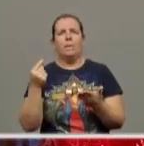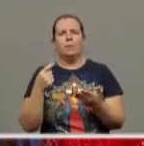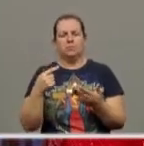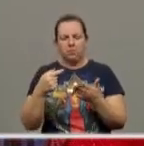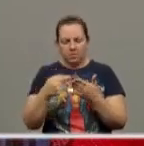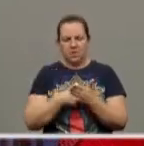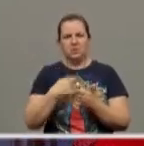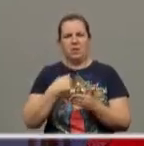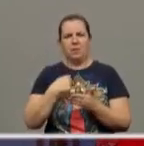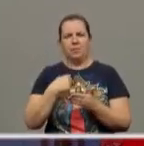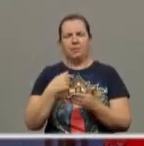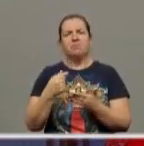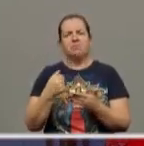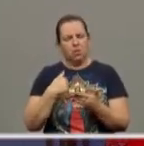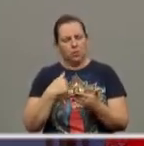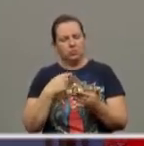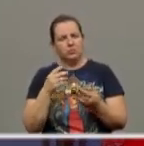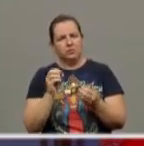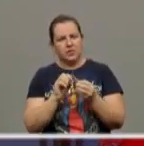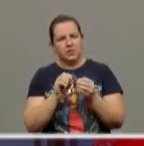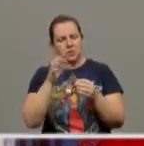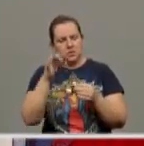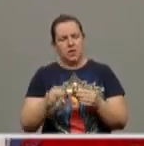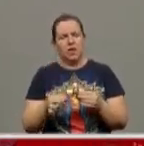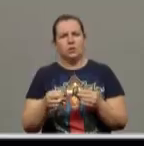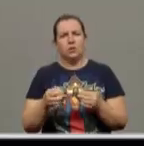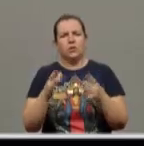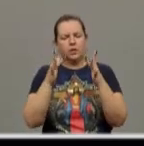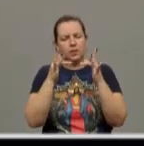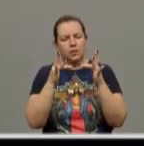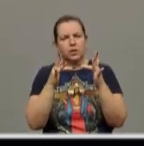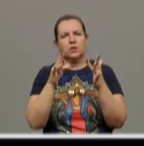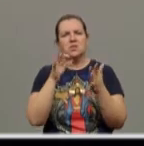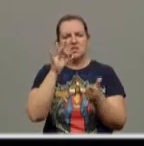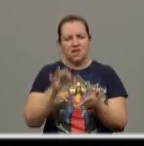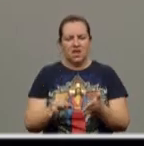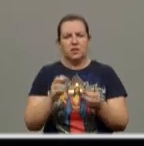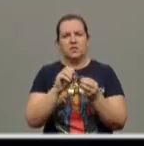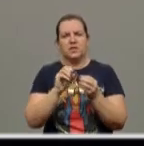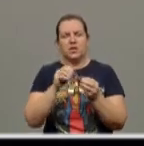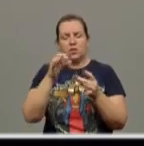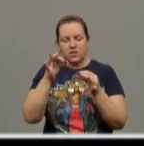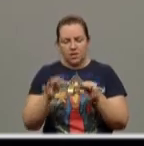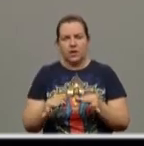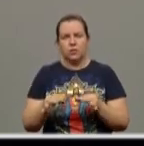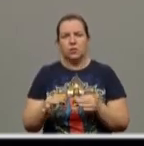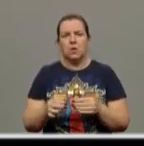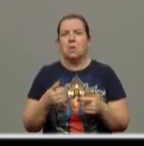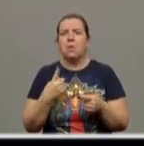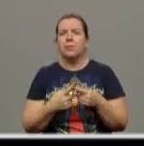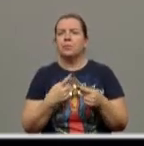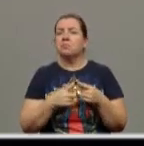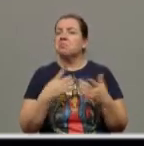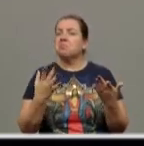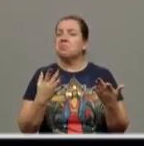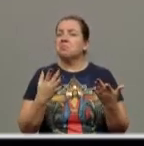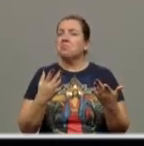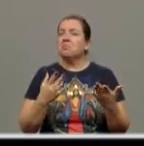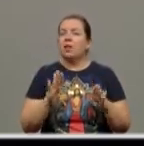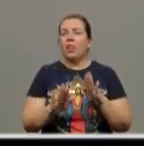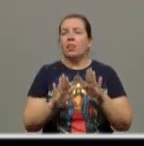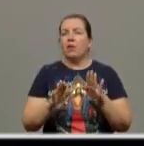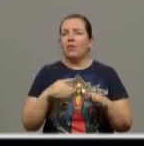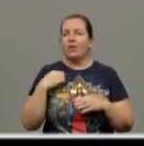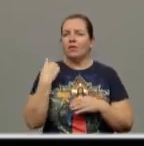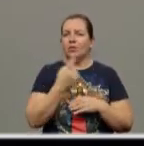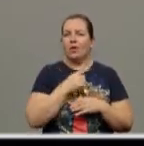Deus agora no namoro? Ou estou deixando para que a bênção venha depois? Porque pode ser que lá na frente nós não sejamos abençoados